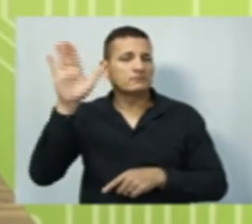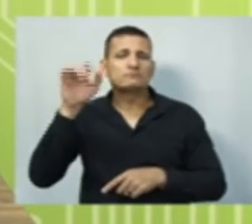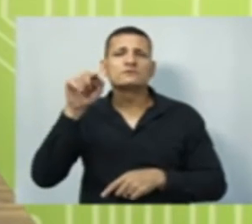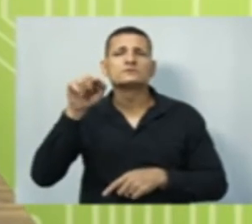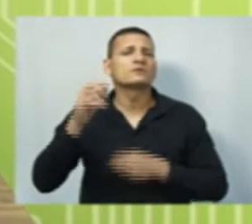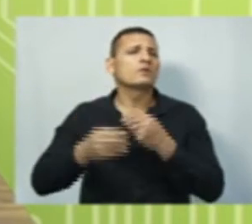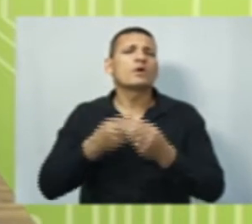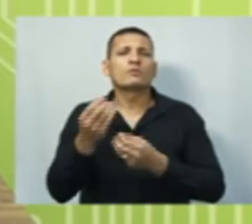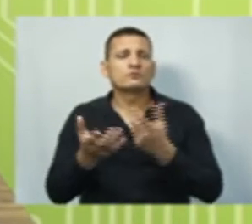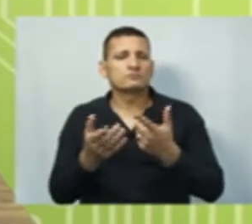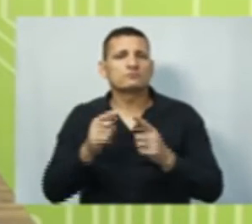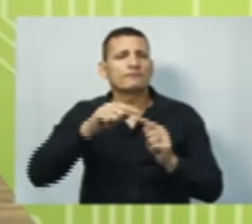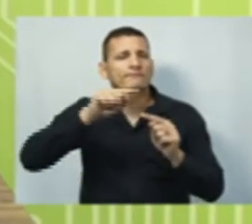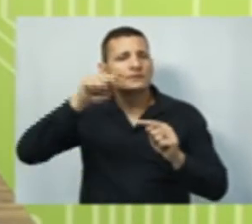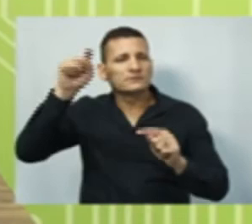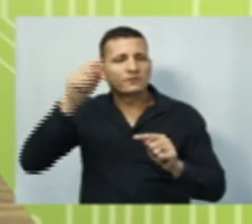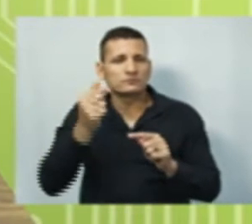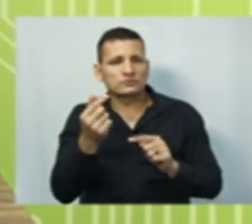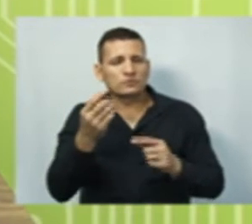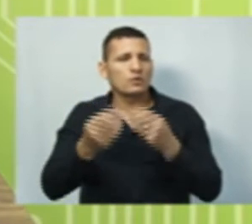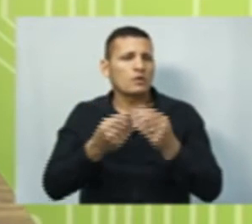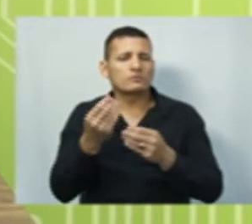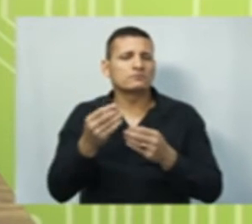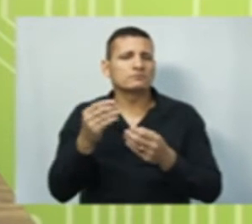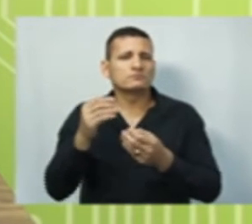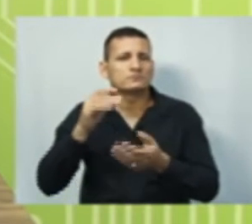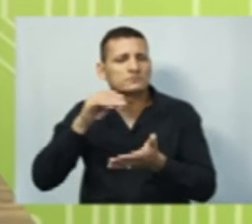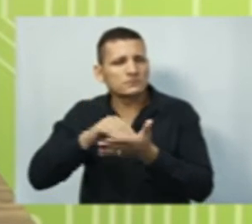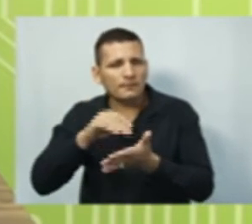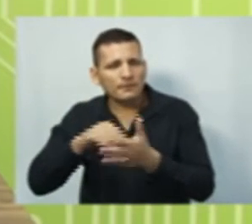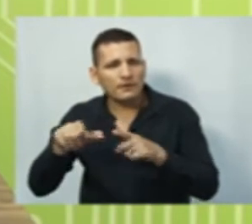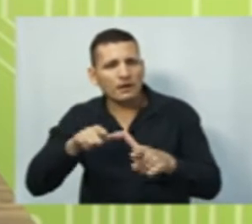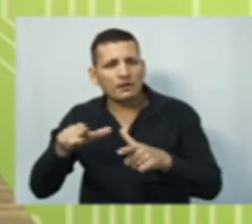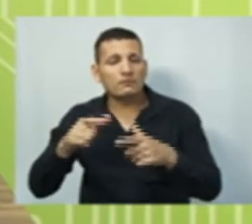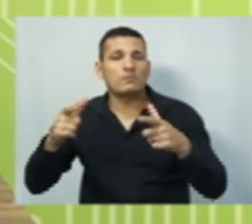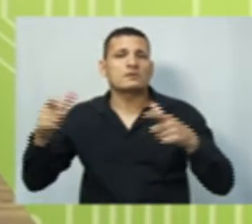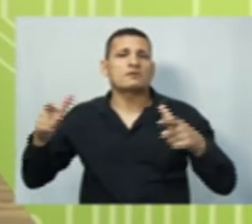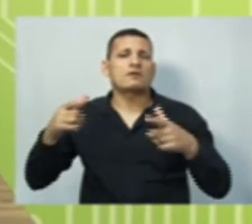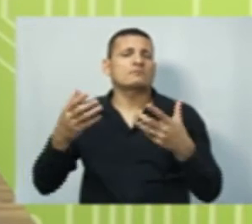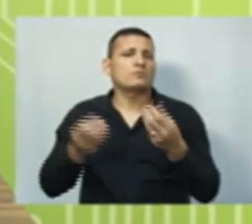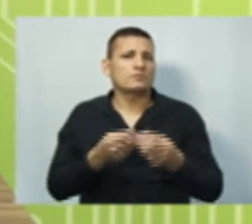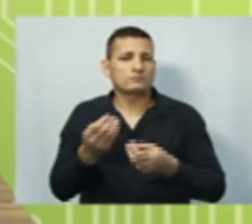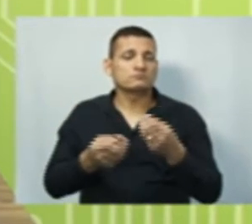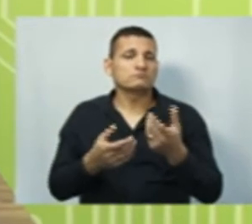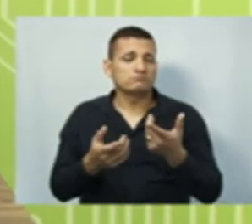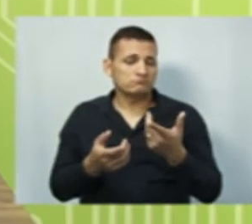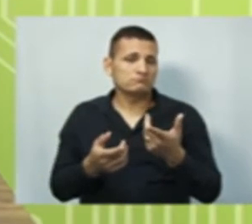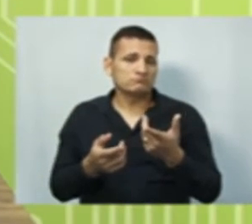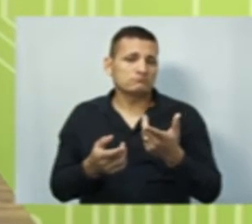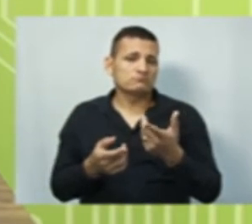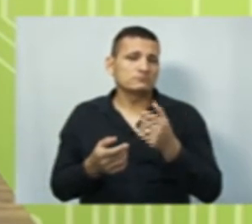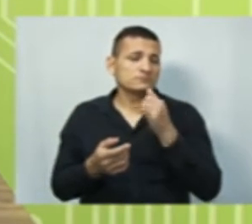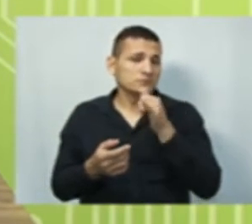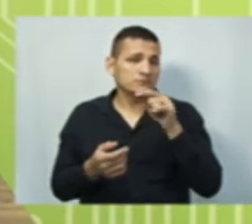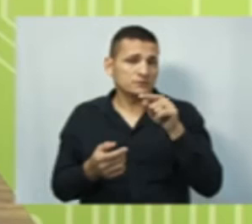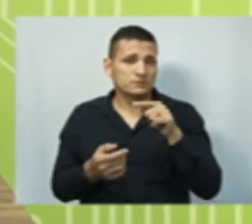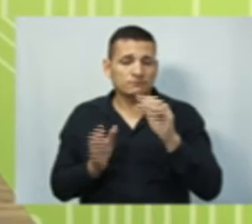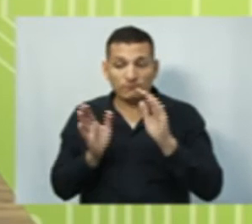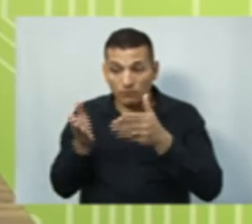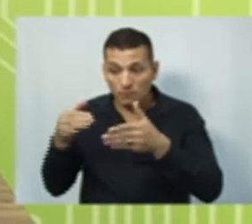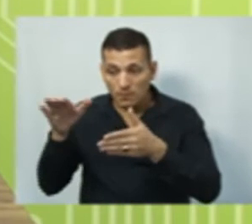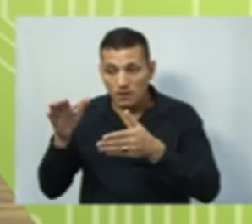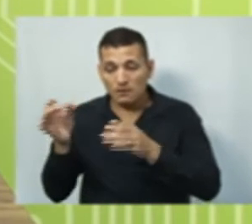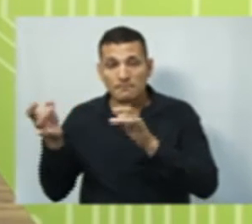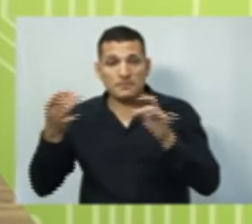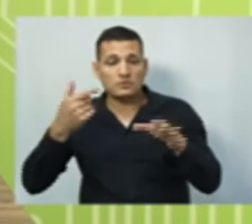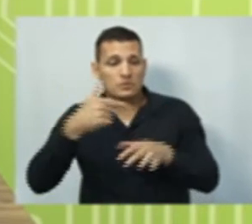atacar a inflação, como que você vai atacar o desemprego, porque aquilo que você perseguir mais, você está abandonando a outra meta. Eu